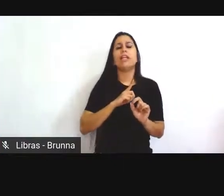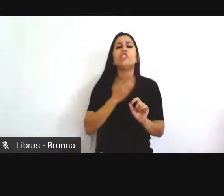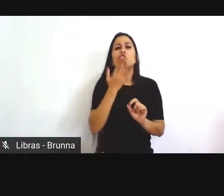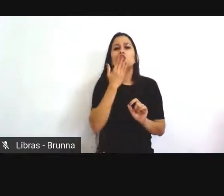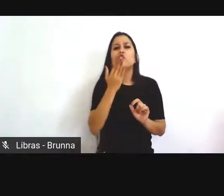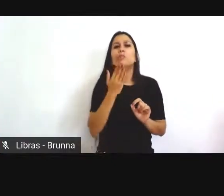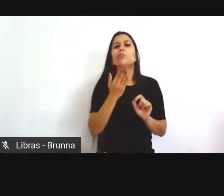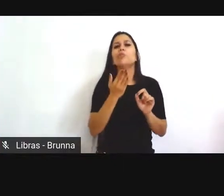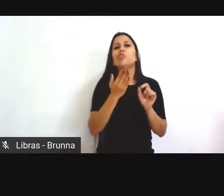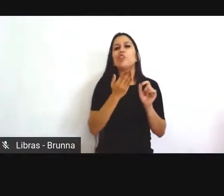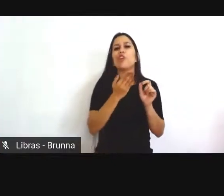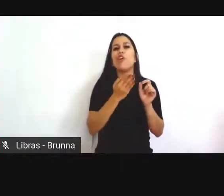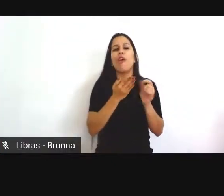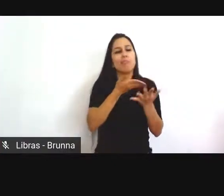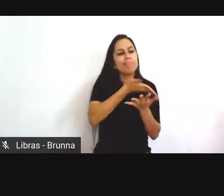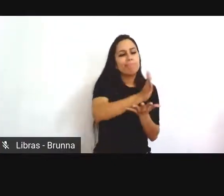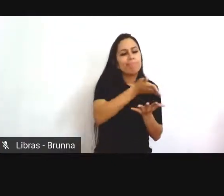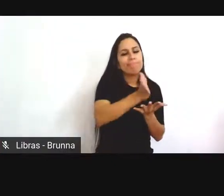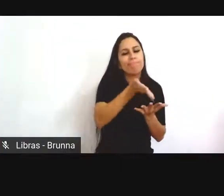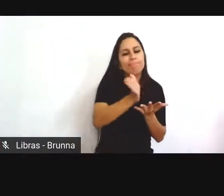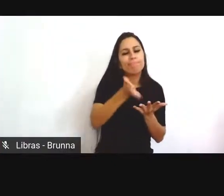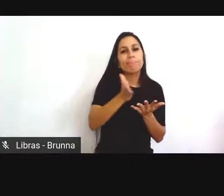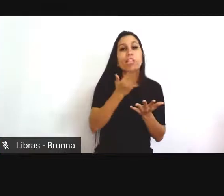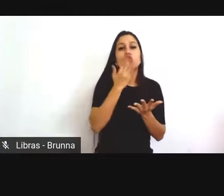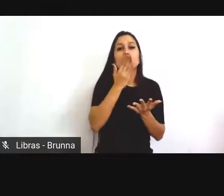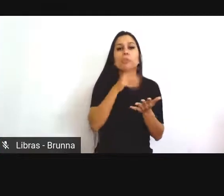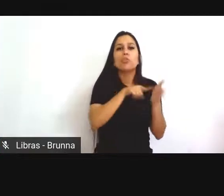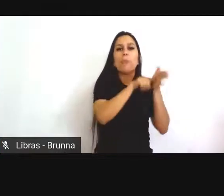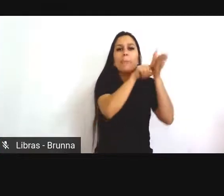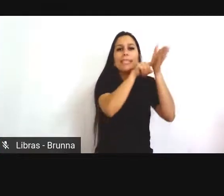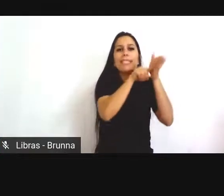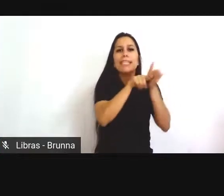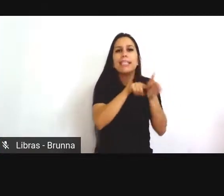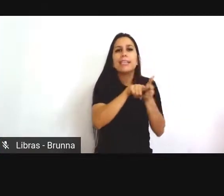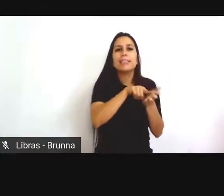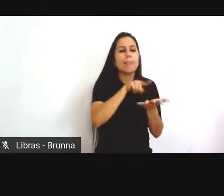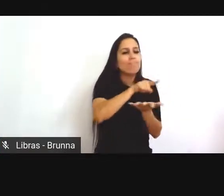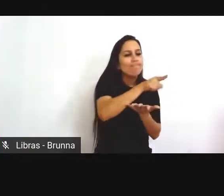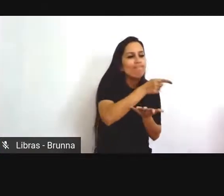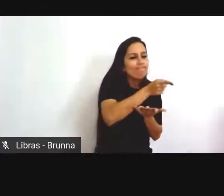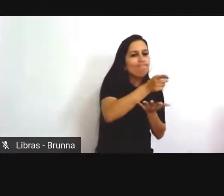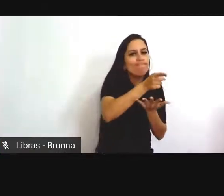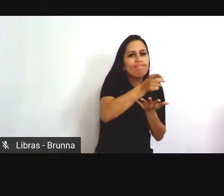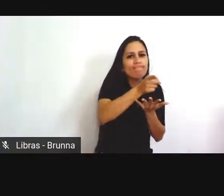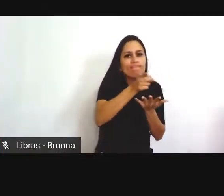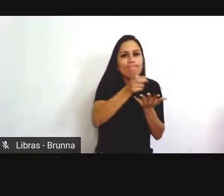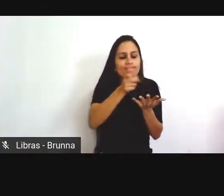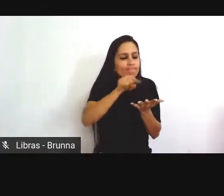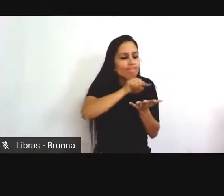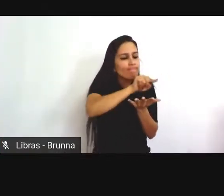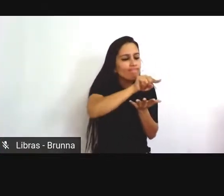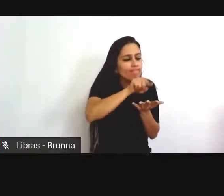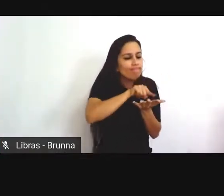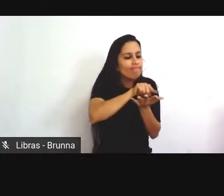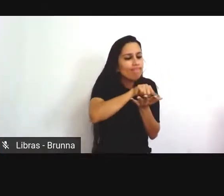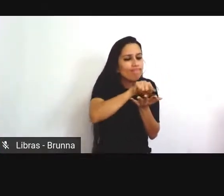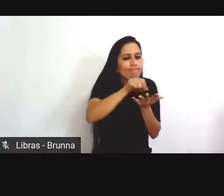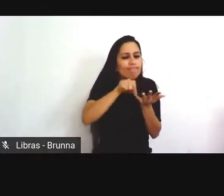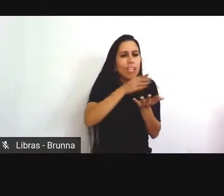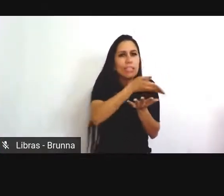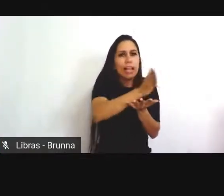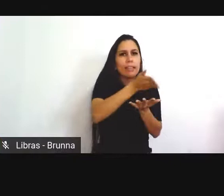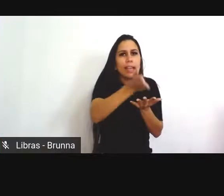de ciência política, de comunicação, de administração, e está se desenvolvendo uma segunda de métodos